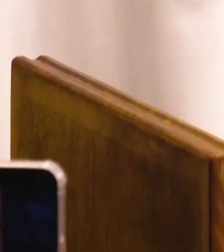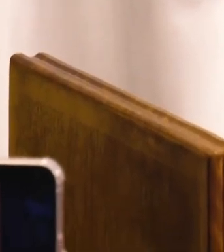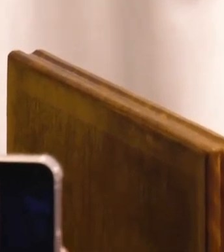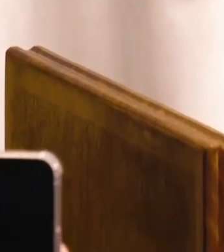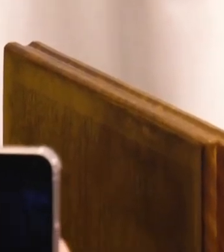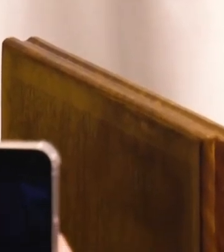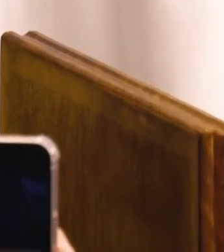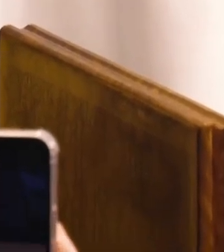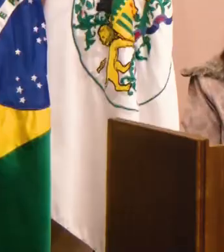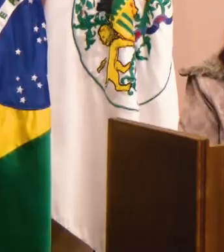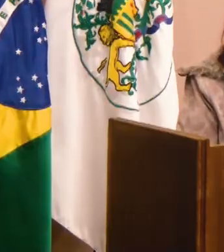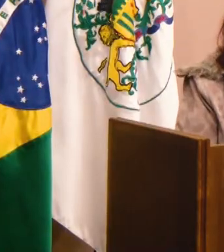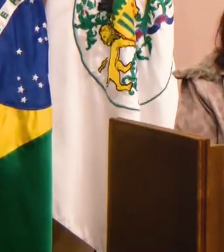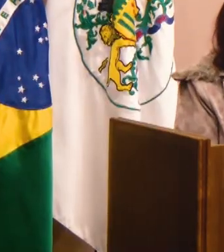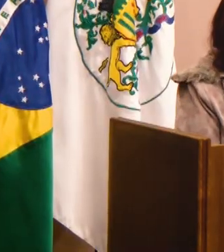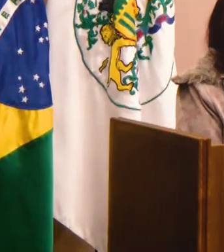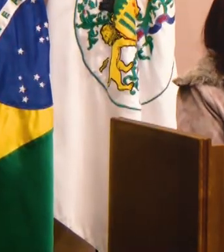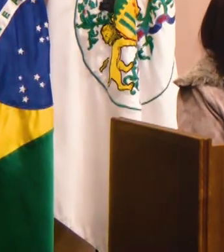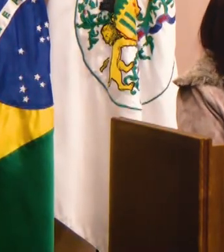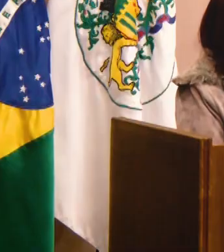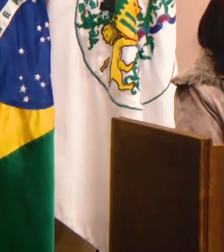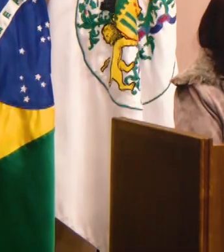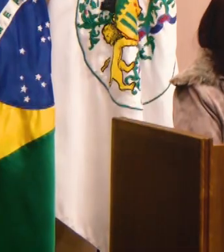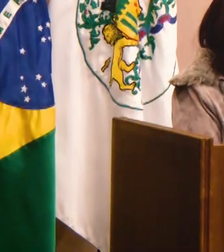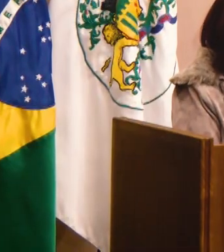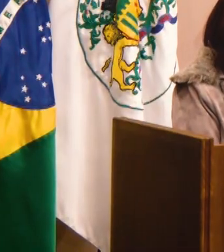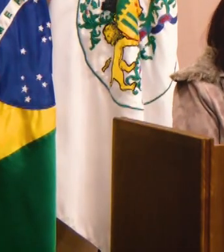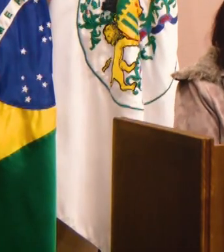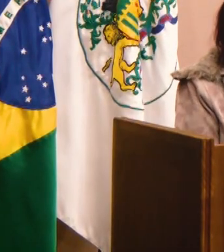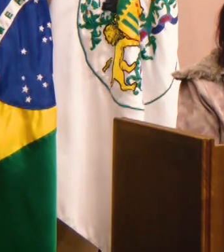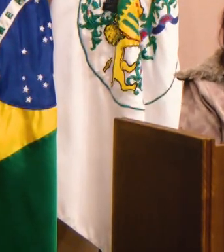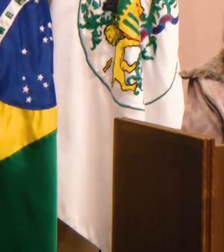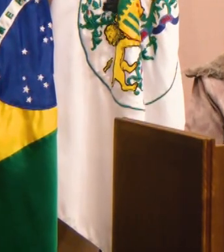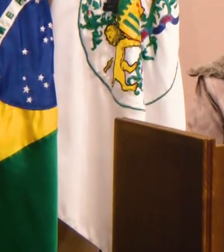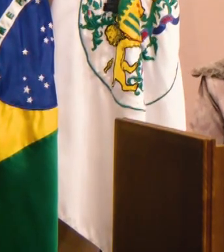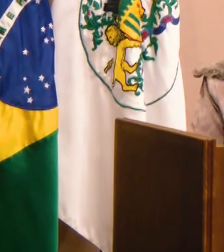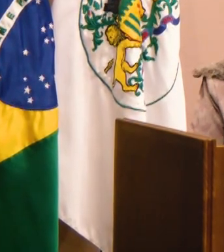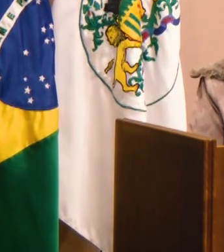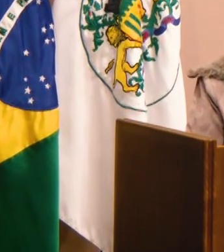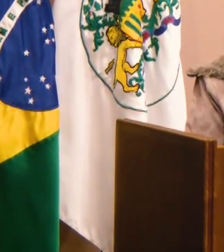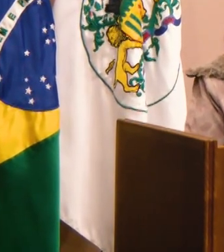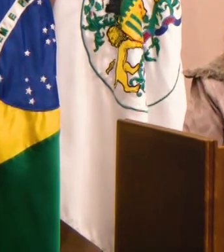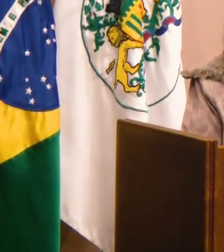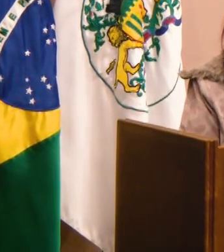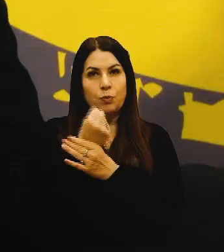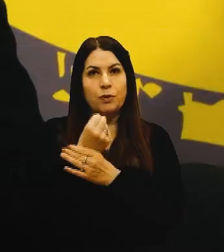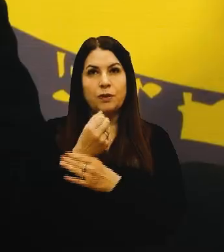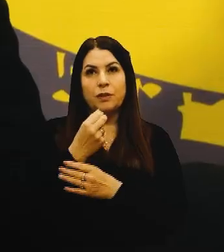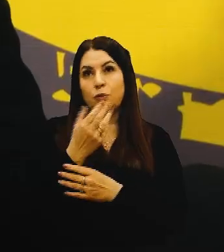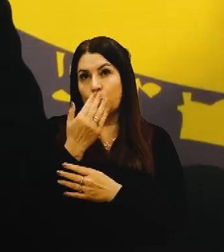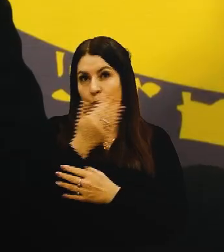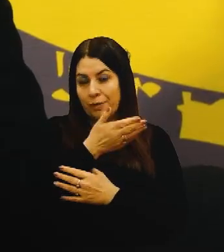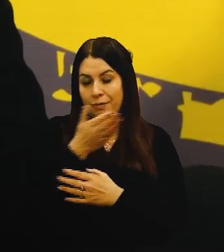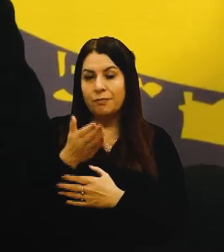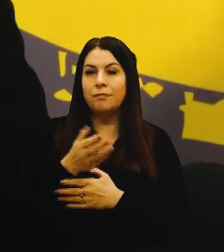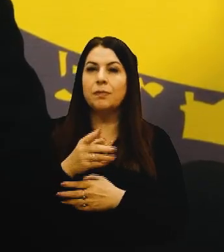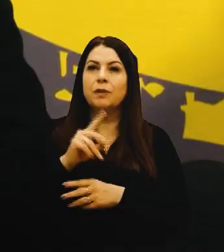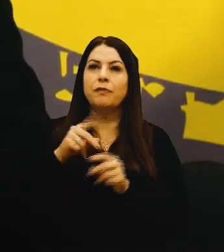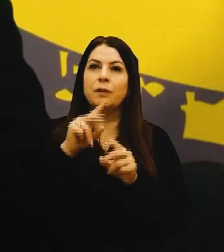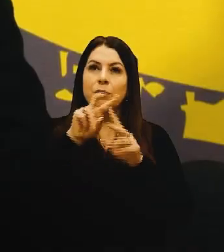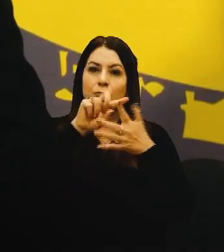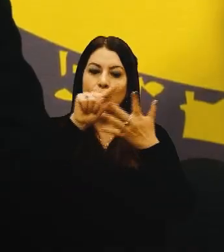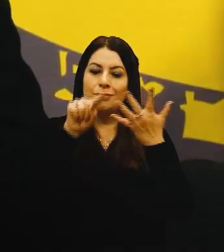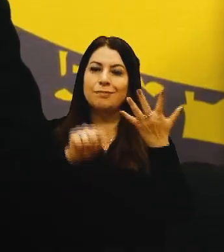debater desafios e avanços na proteção e desenvolvimento das crianças. Então, nós tratamos